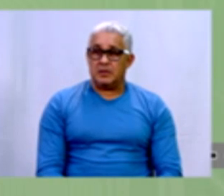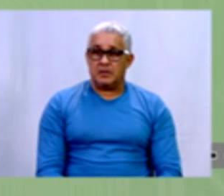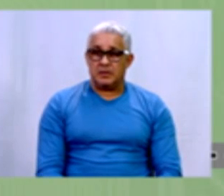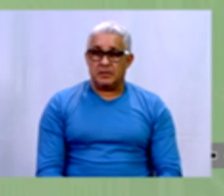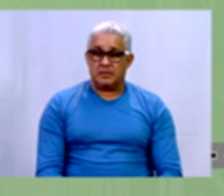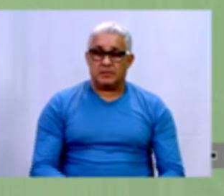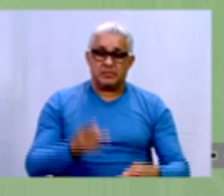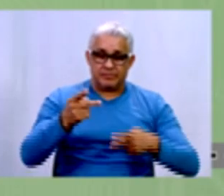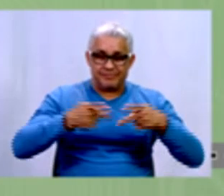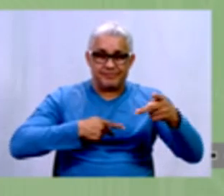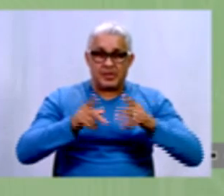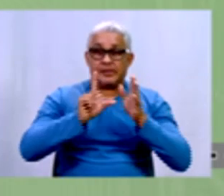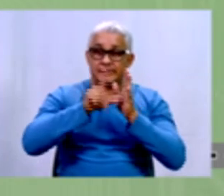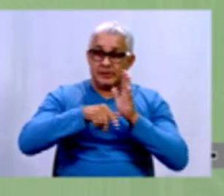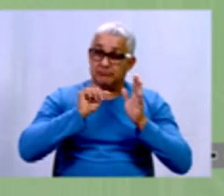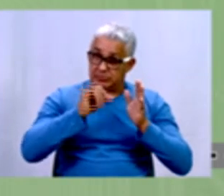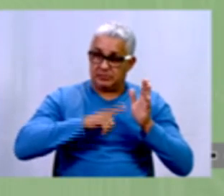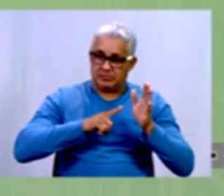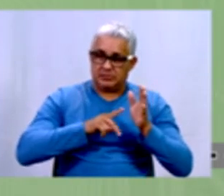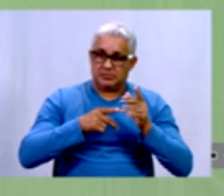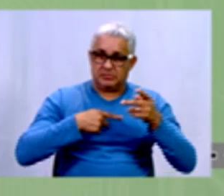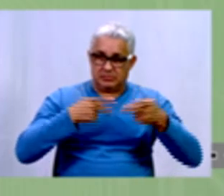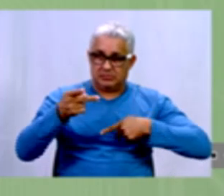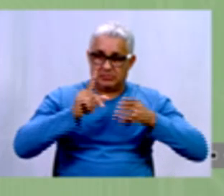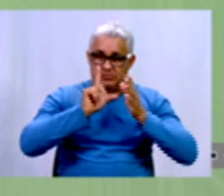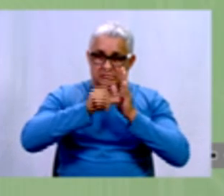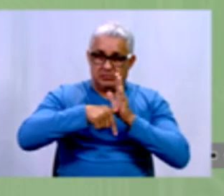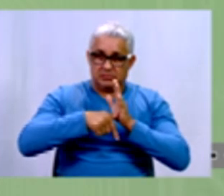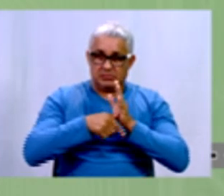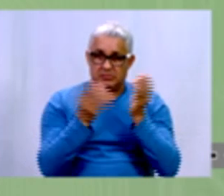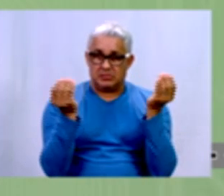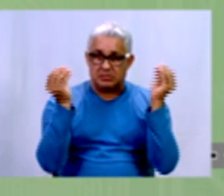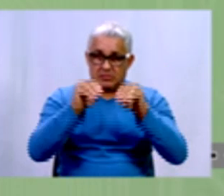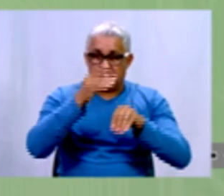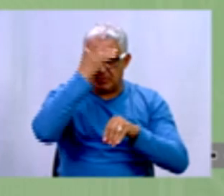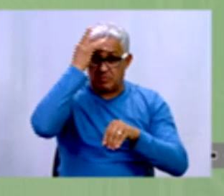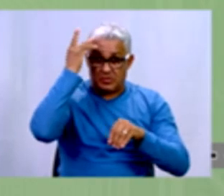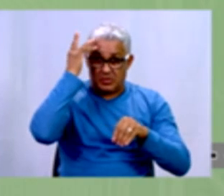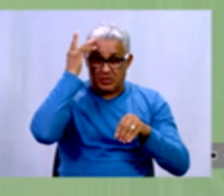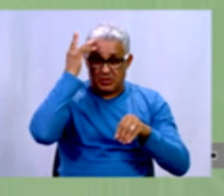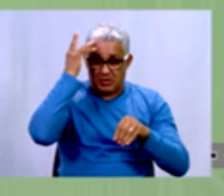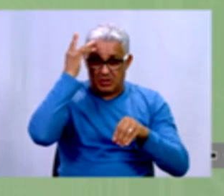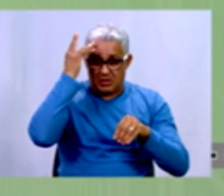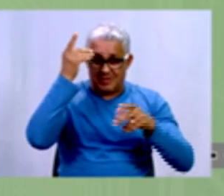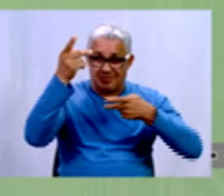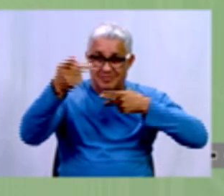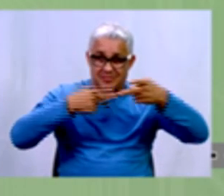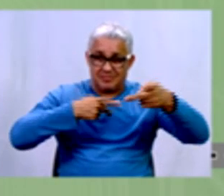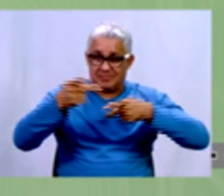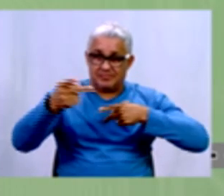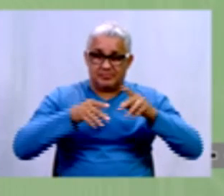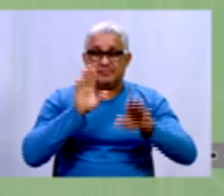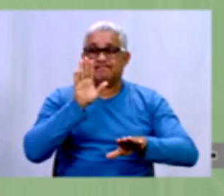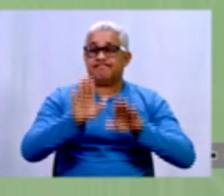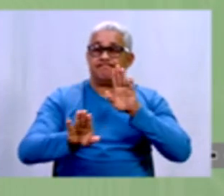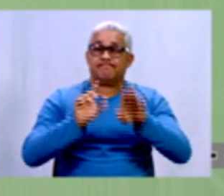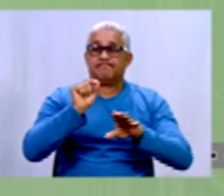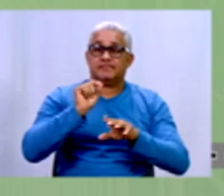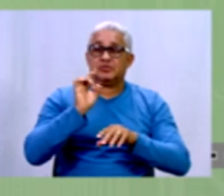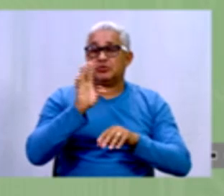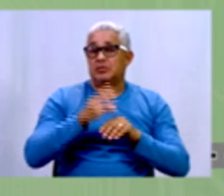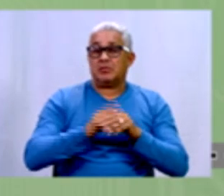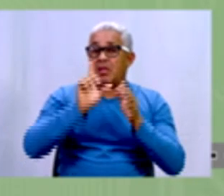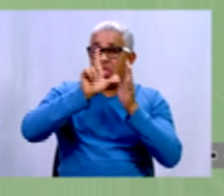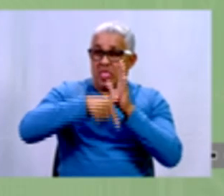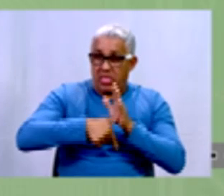Quando um projeto está atrasado, adicionar pessoas ao projeto servirá muitas vezes apenas para